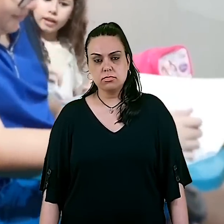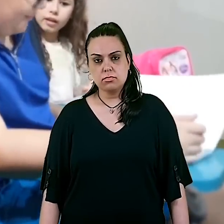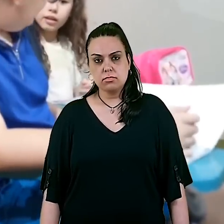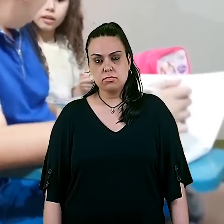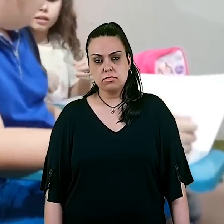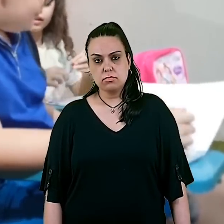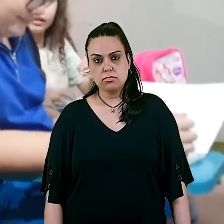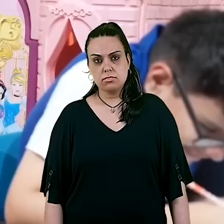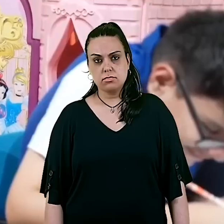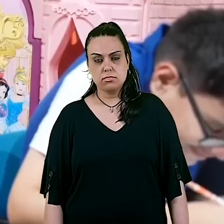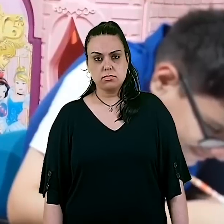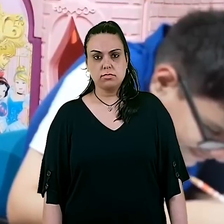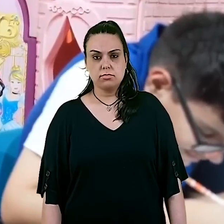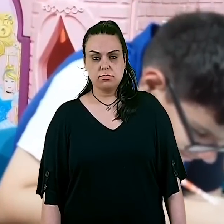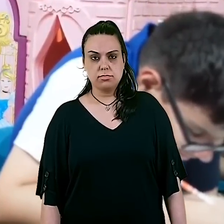Ei!